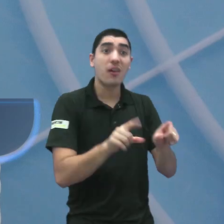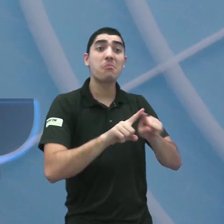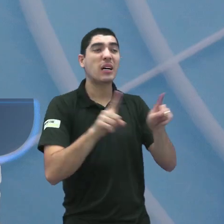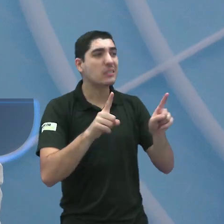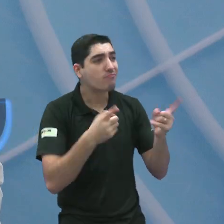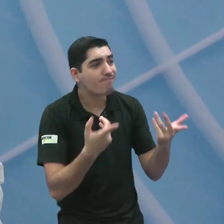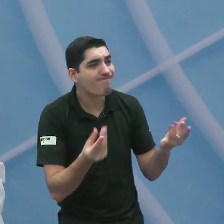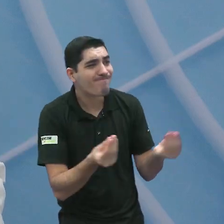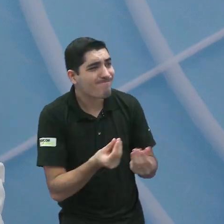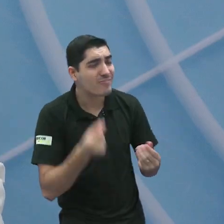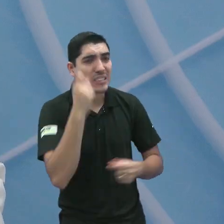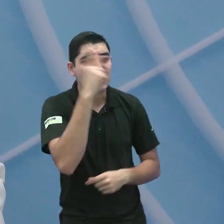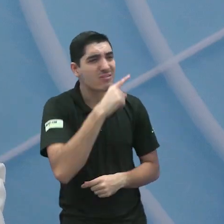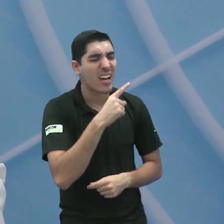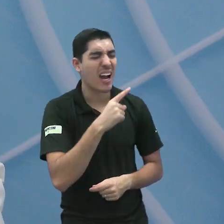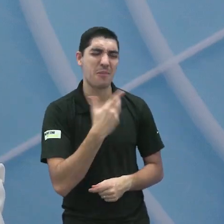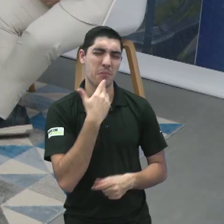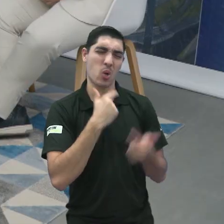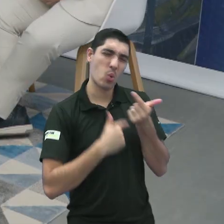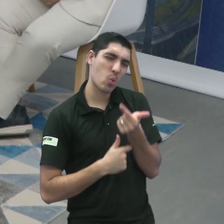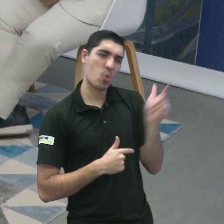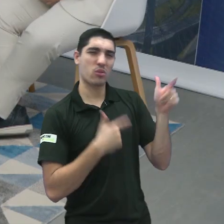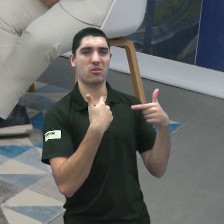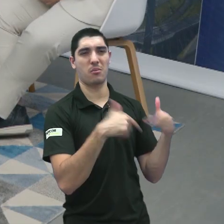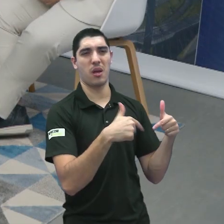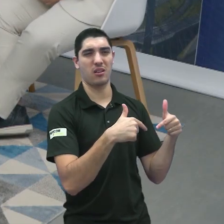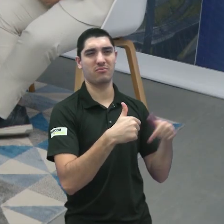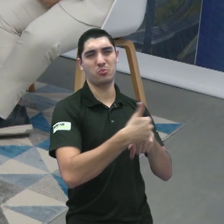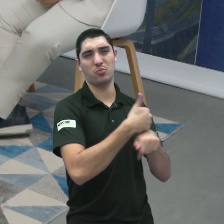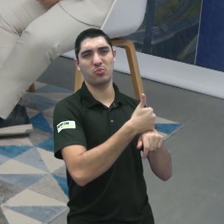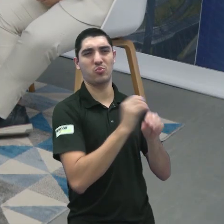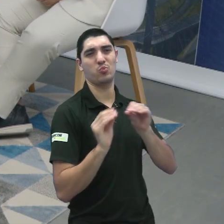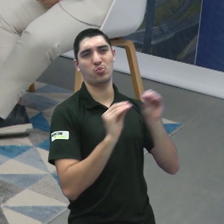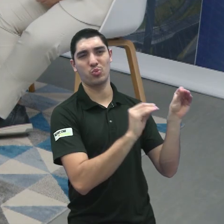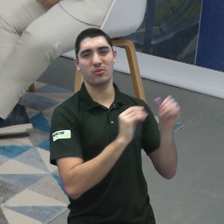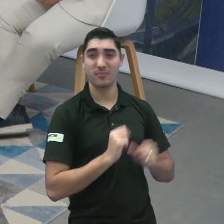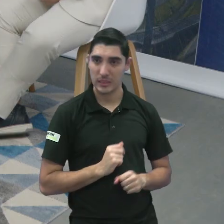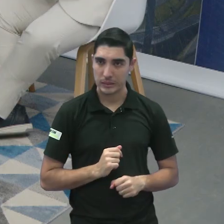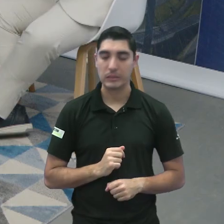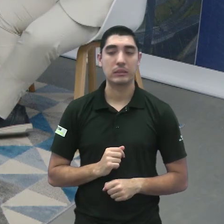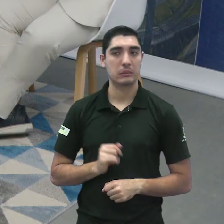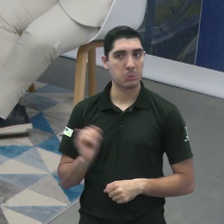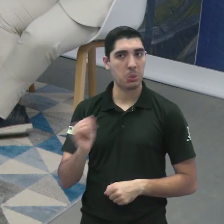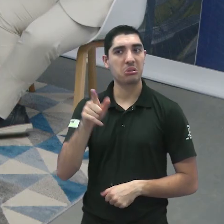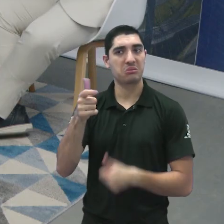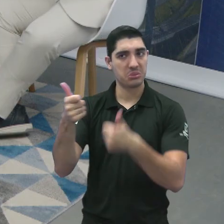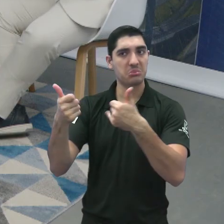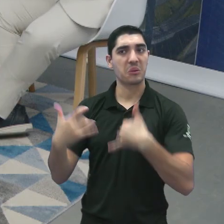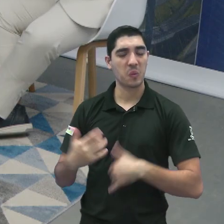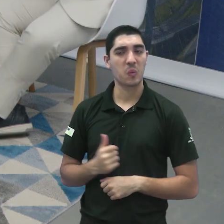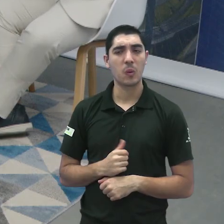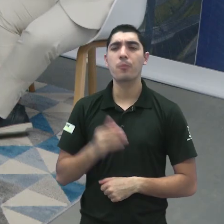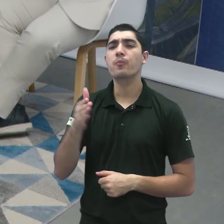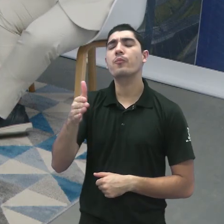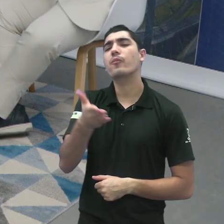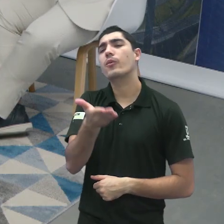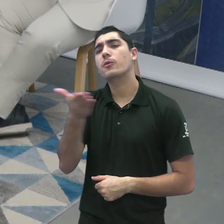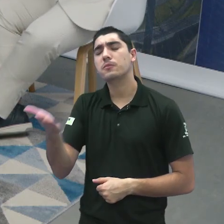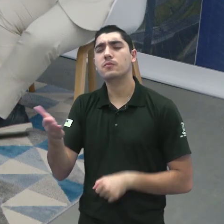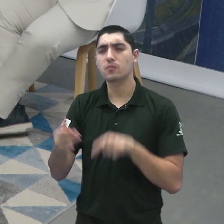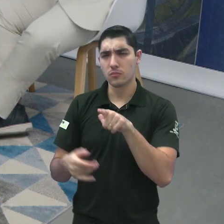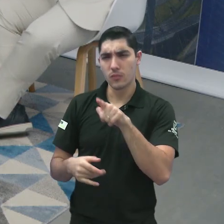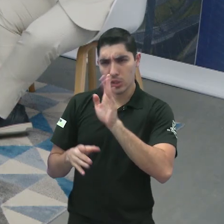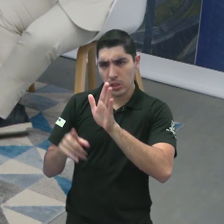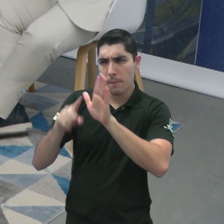pelas dificuldades mesmo. Entendi, é importante essa questão também. Ô, Maria Eduarda, você aprendeu sobre